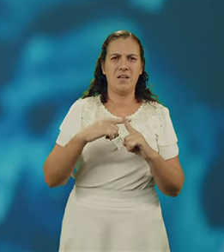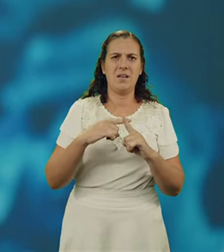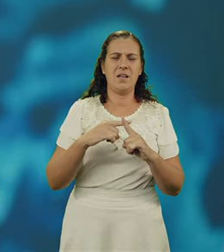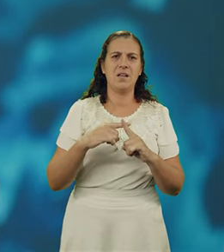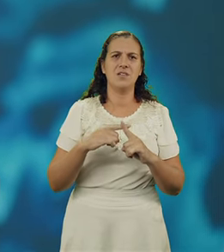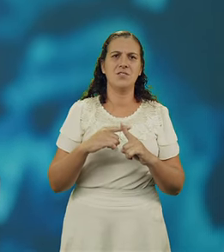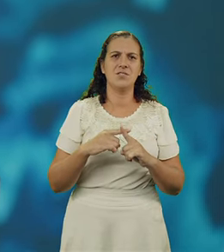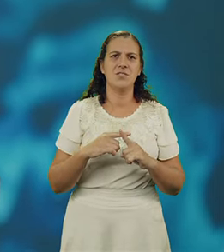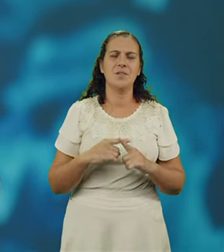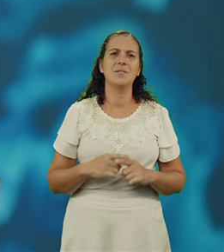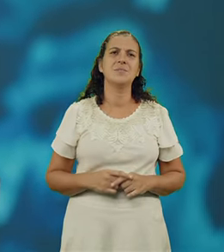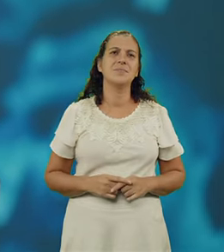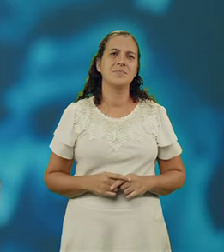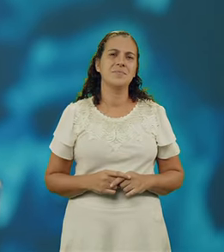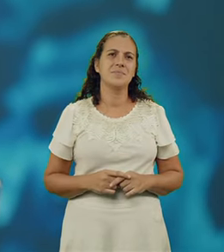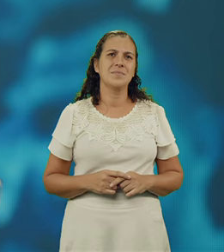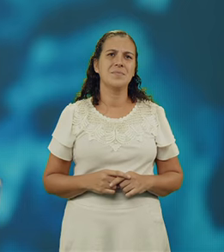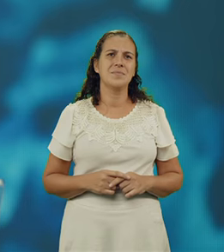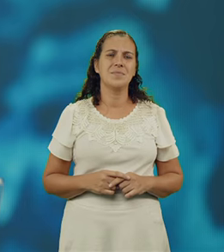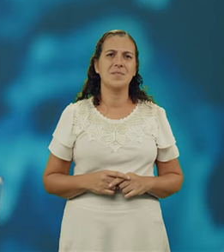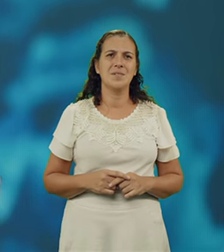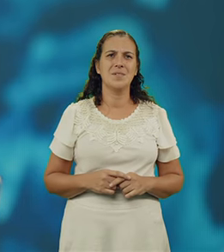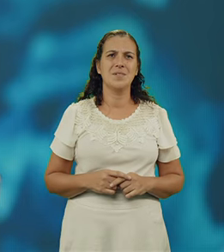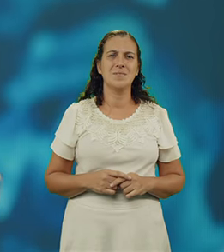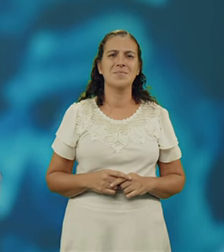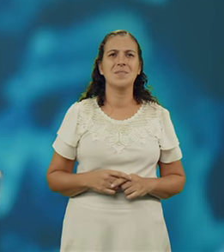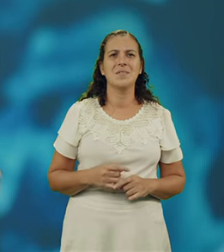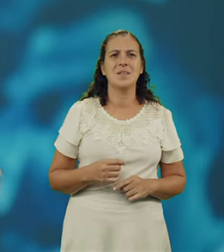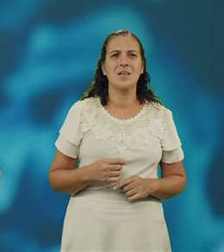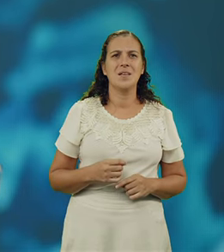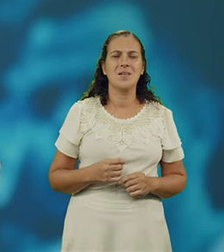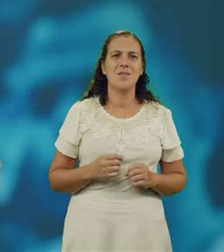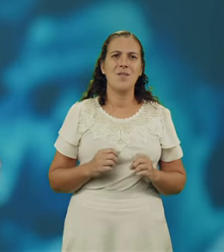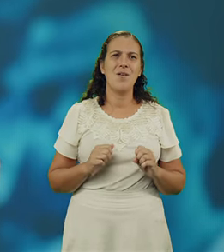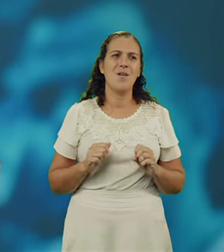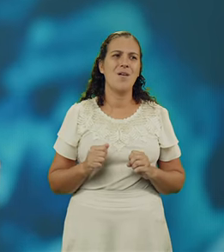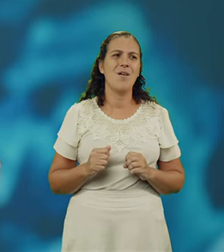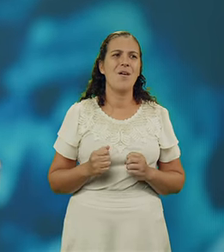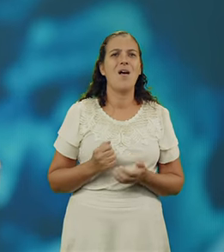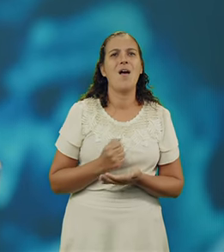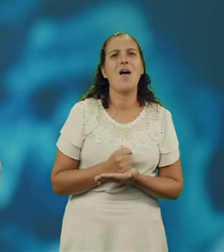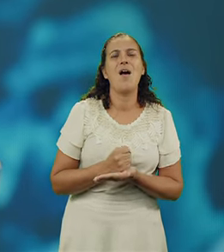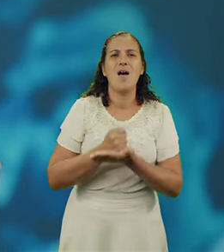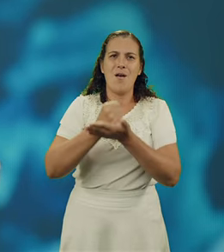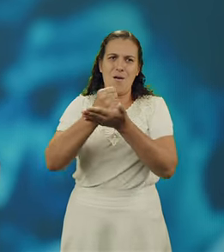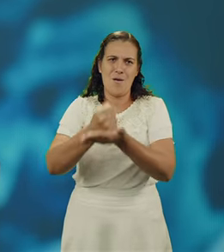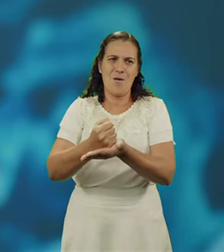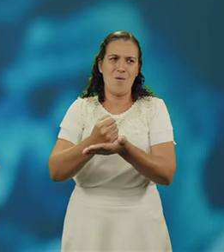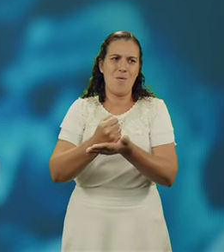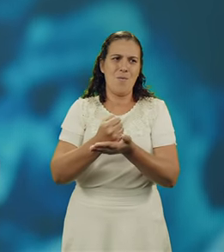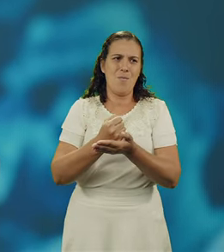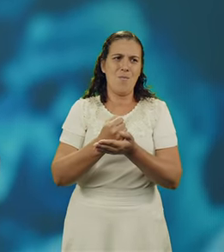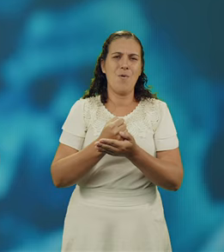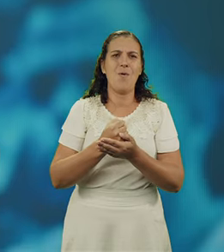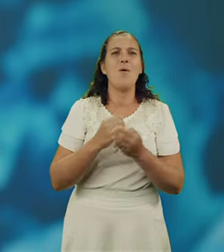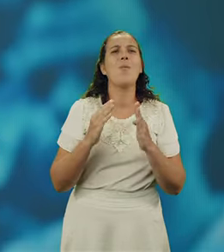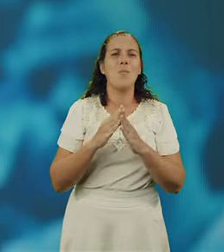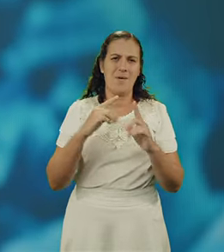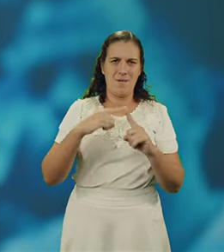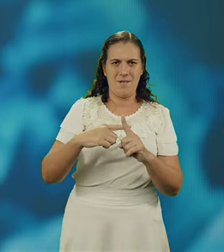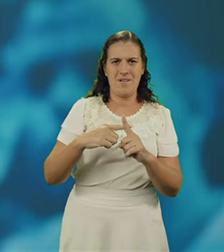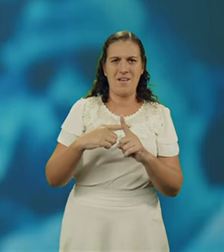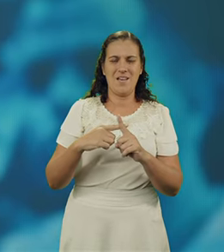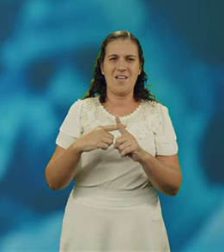Exercite a generosidade. Abra sua mão para a obra. Como os irmãos da antiga igreja